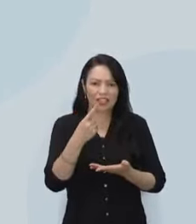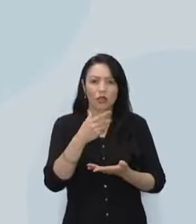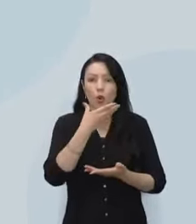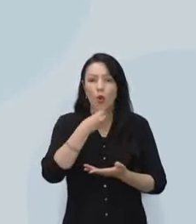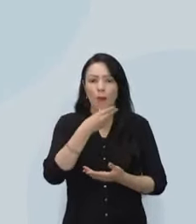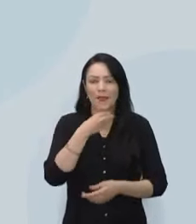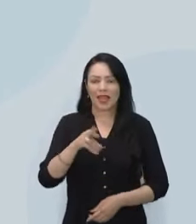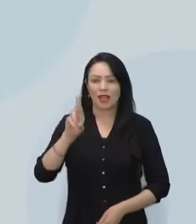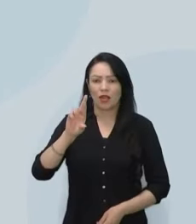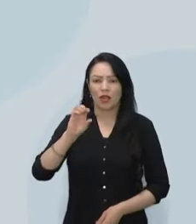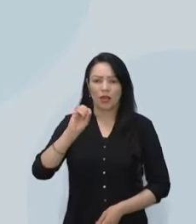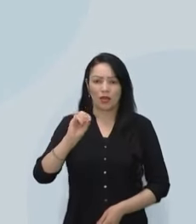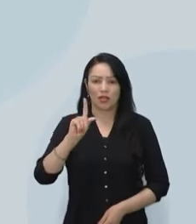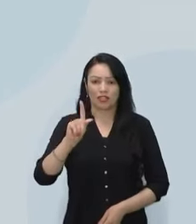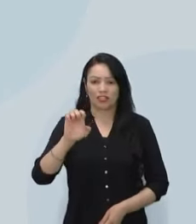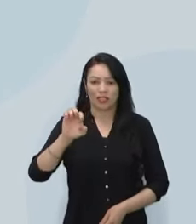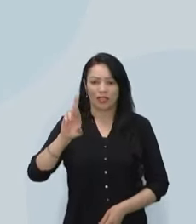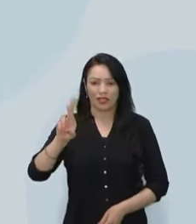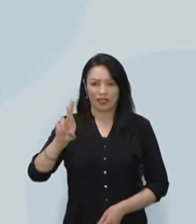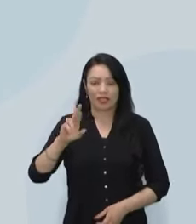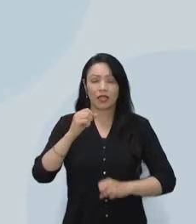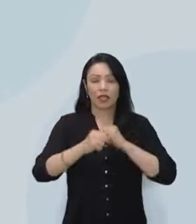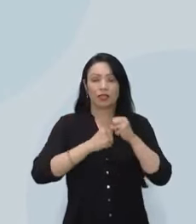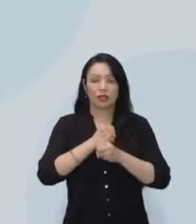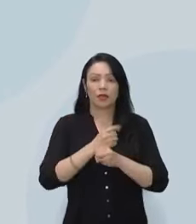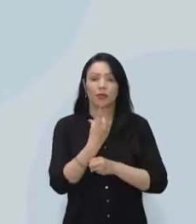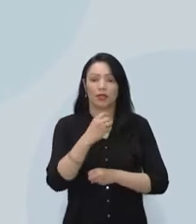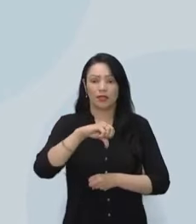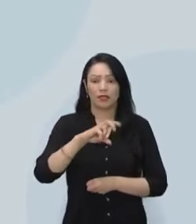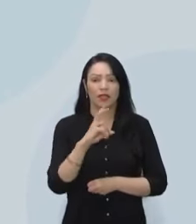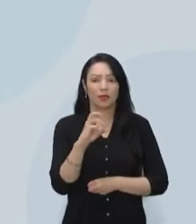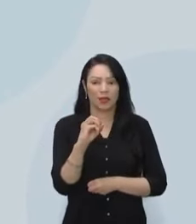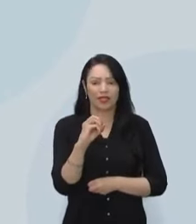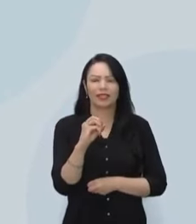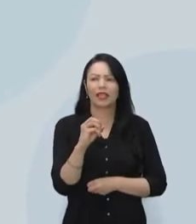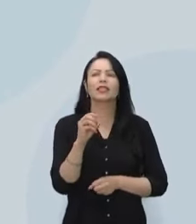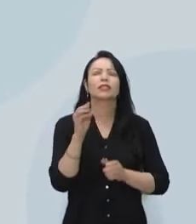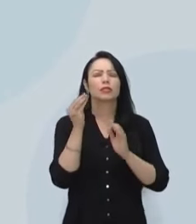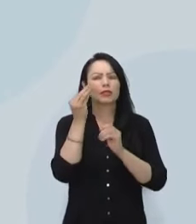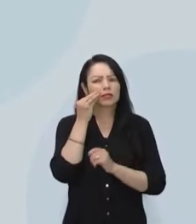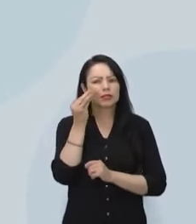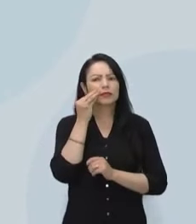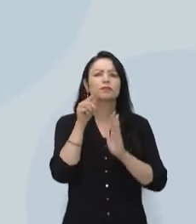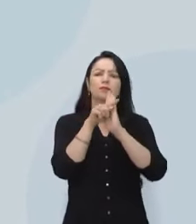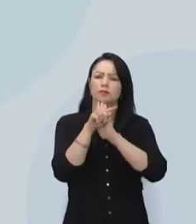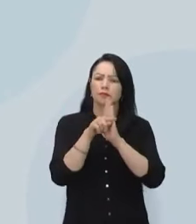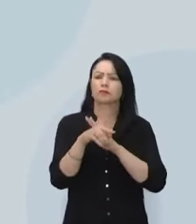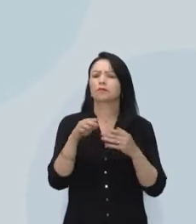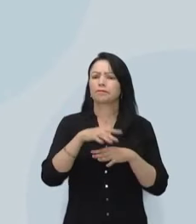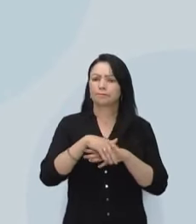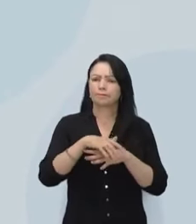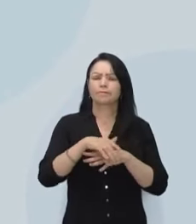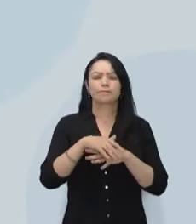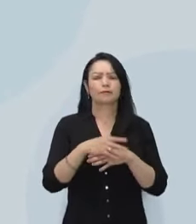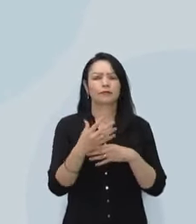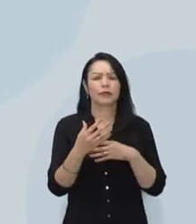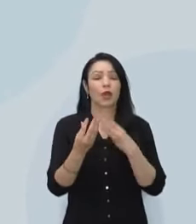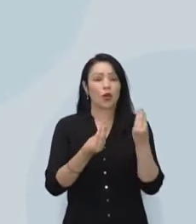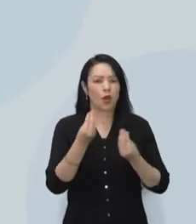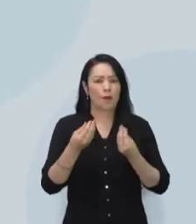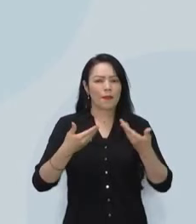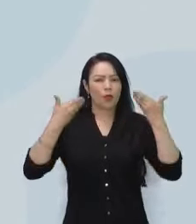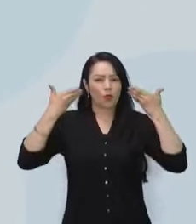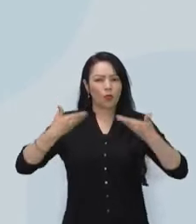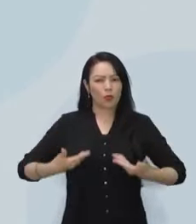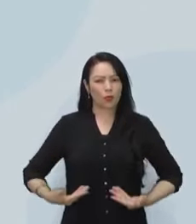Bannister, nos anos de 1950, depois de rigorosos testes e cálculos matemáticos sobre os